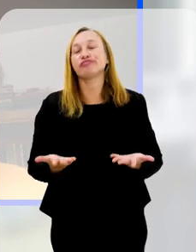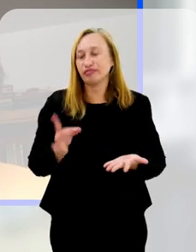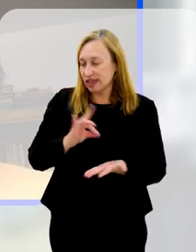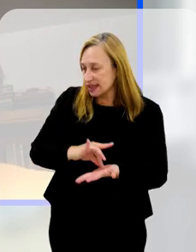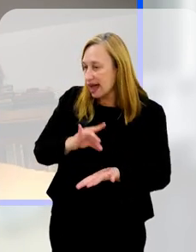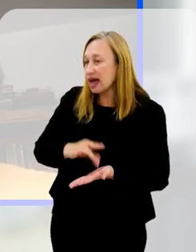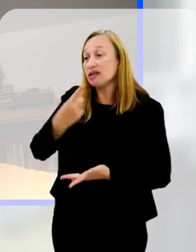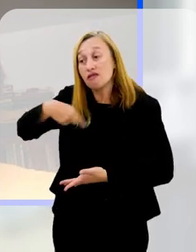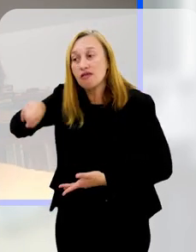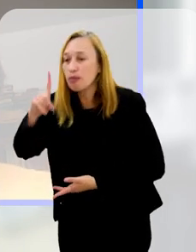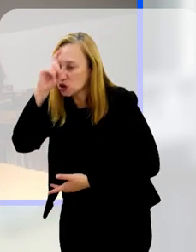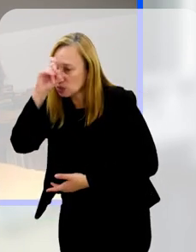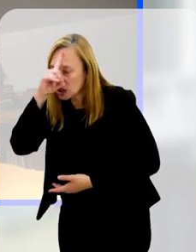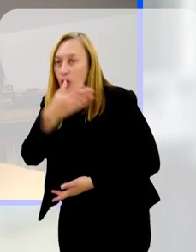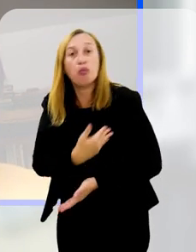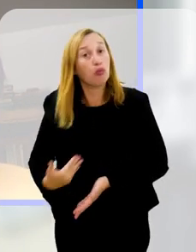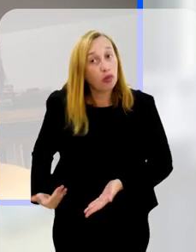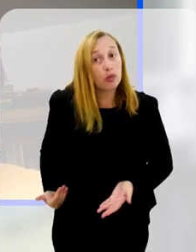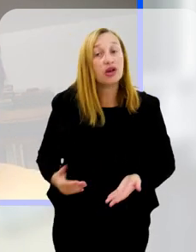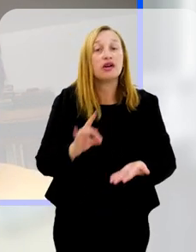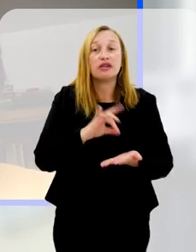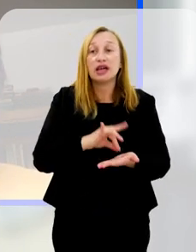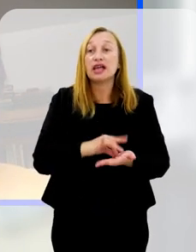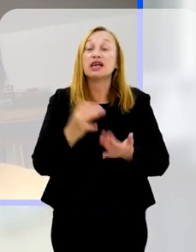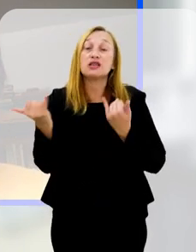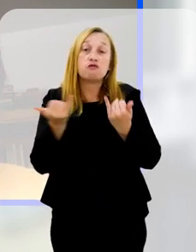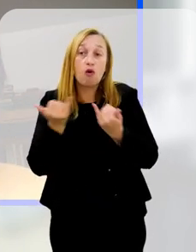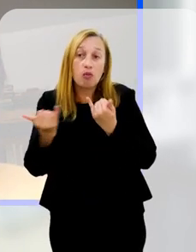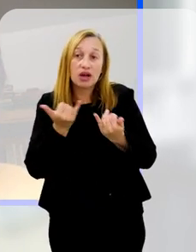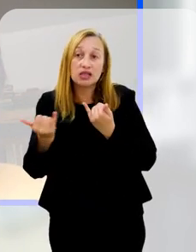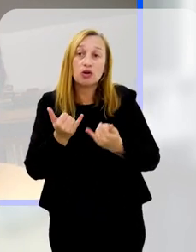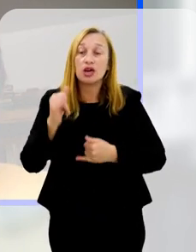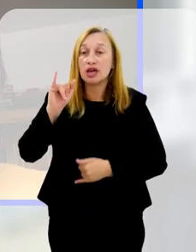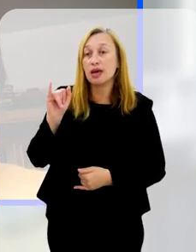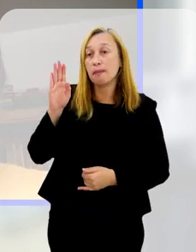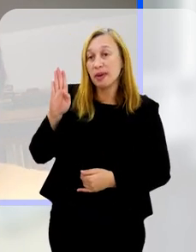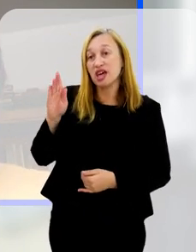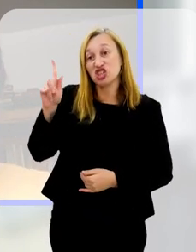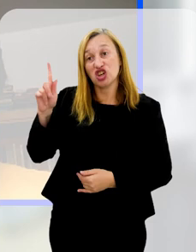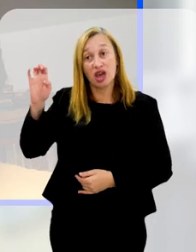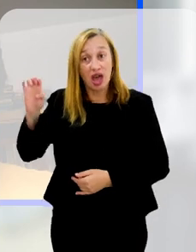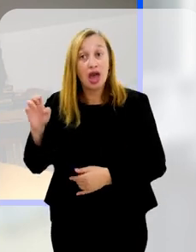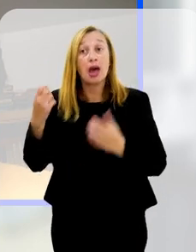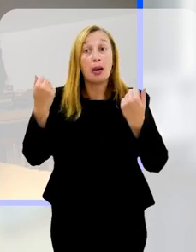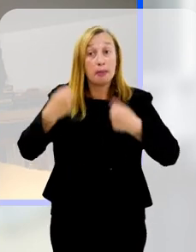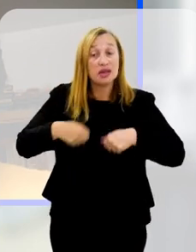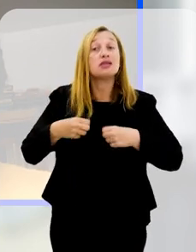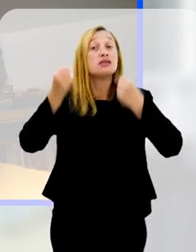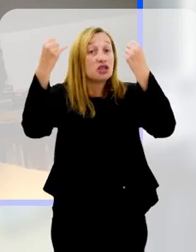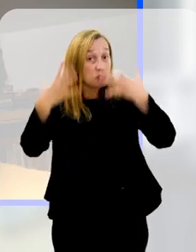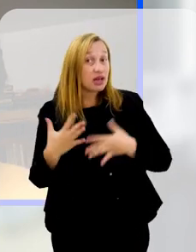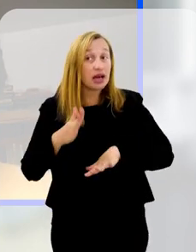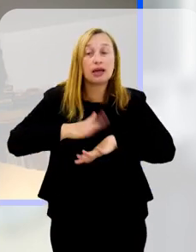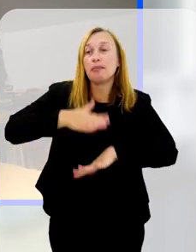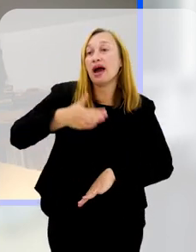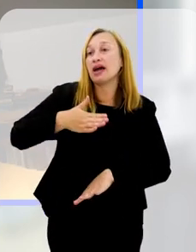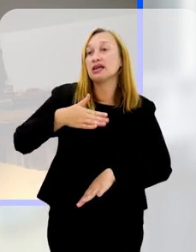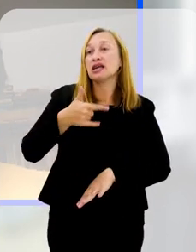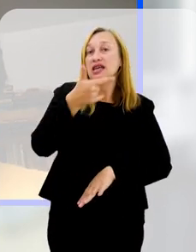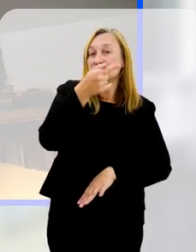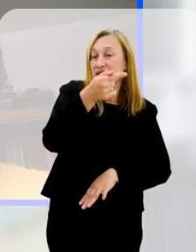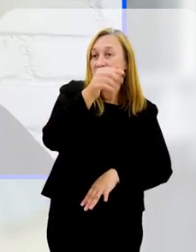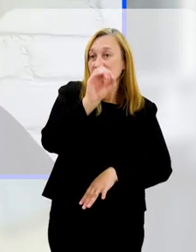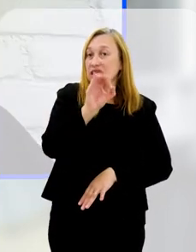Para o hospital público, né? Exatamente. Então, essa informação da IBGE, ela precisa ser bem entendida, quer